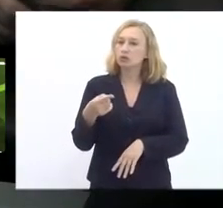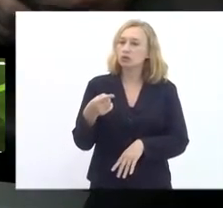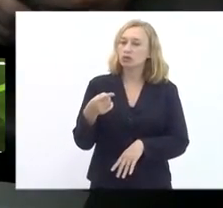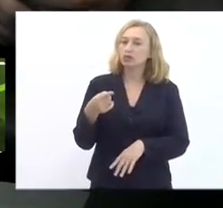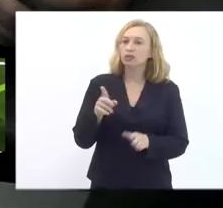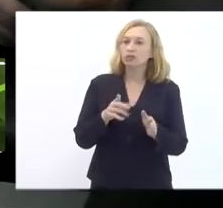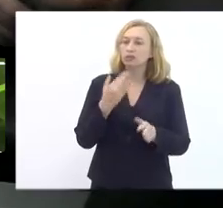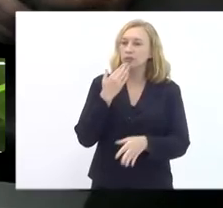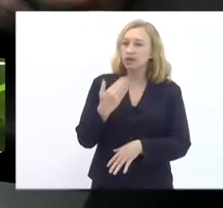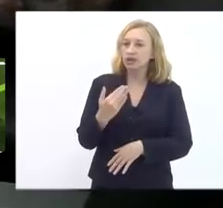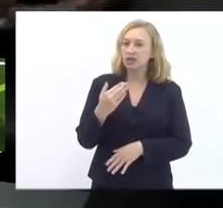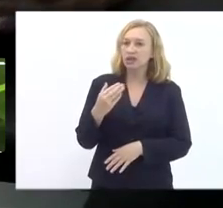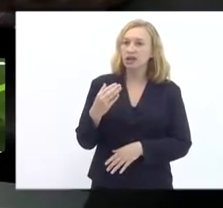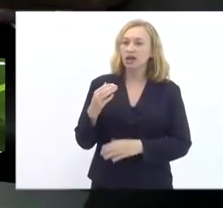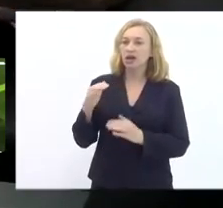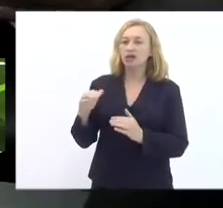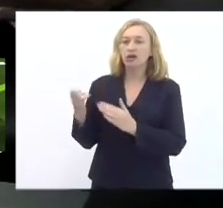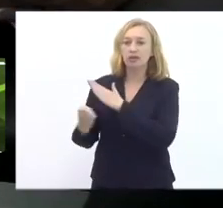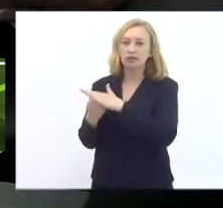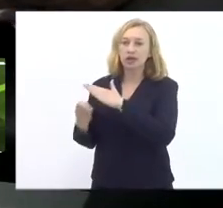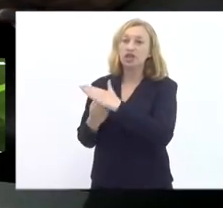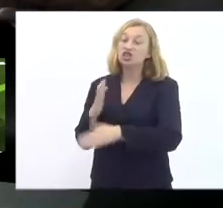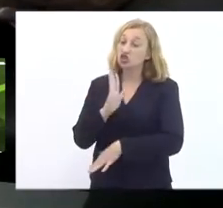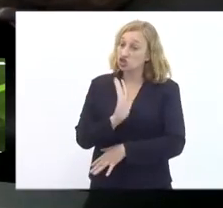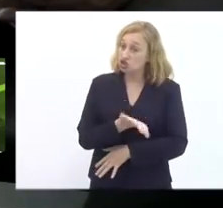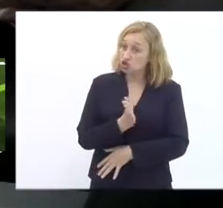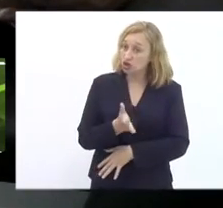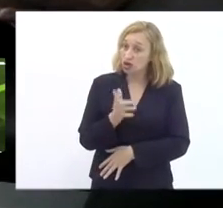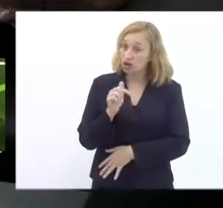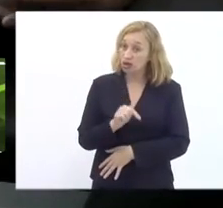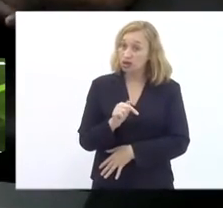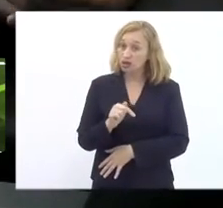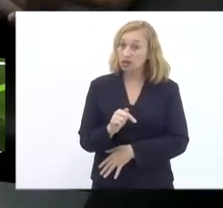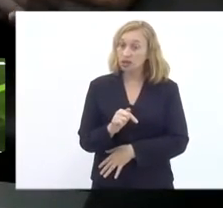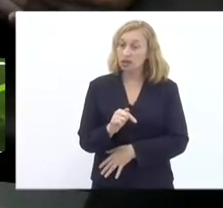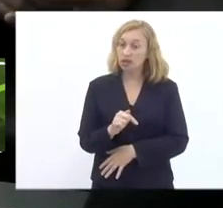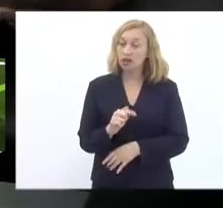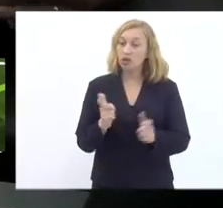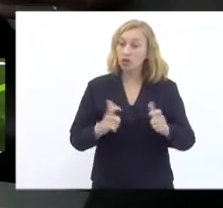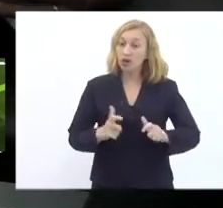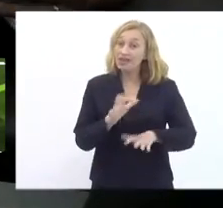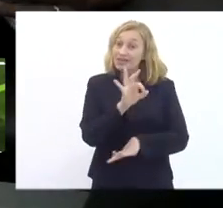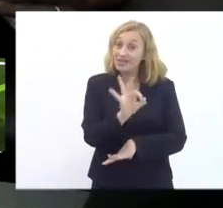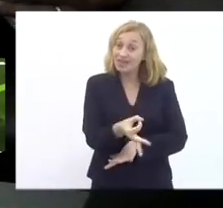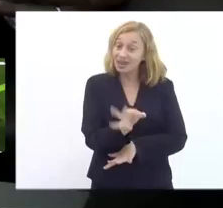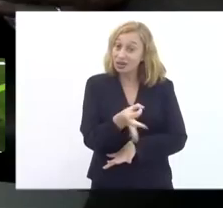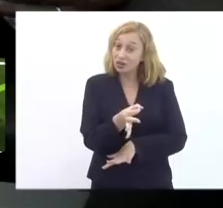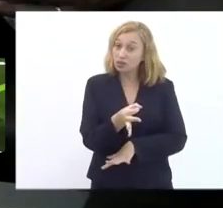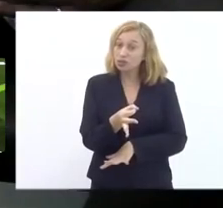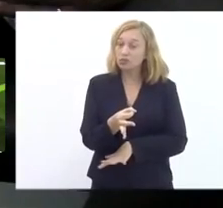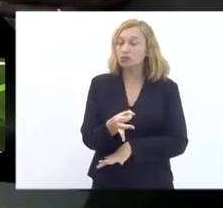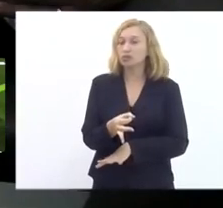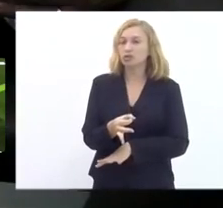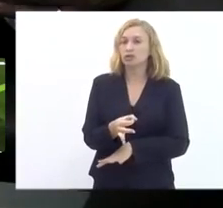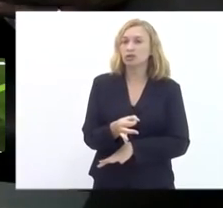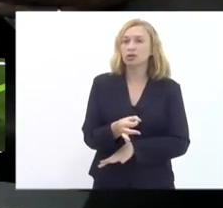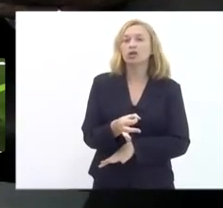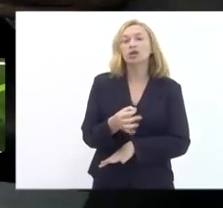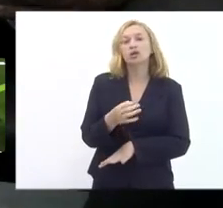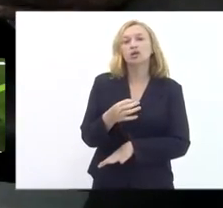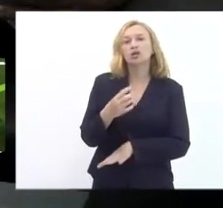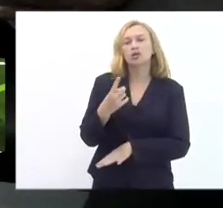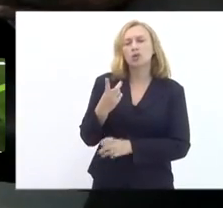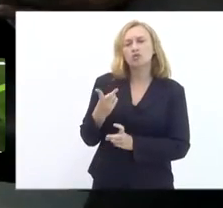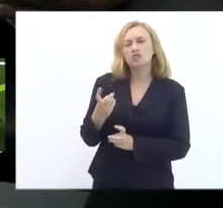né? Já que esse aqui é o cenário adequado, né? Pelo que eu pude, o pouco que eu